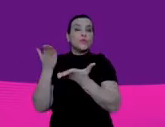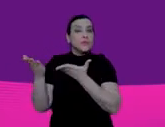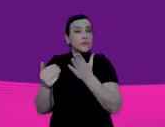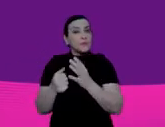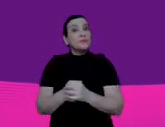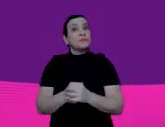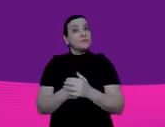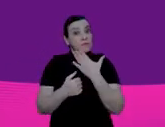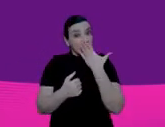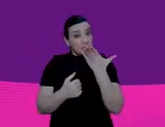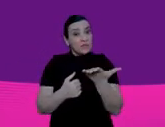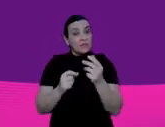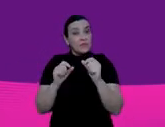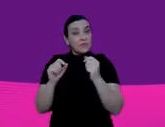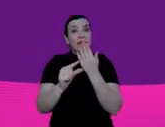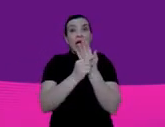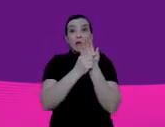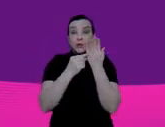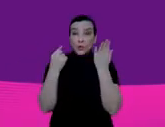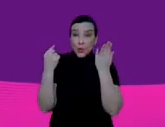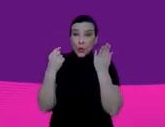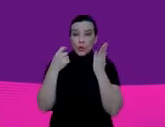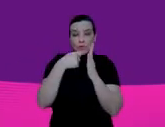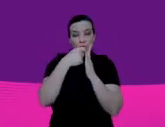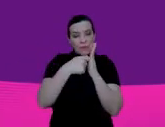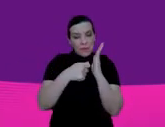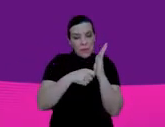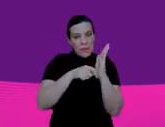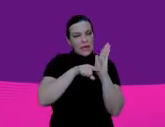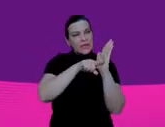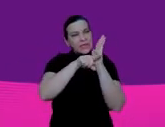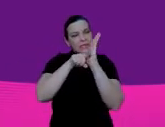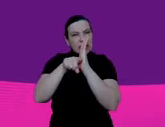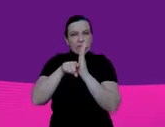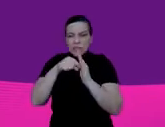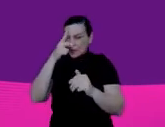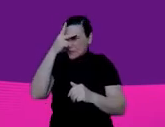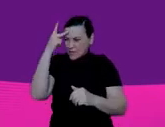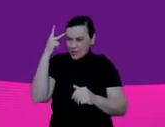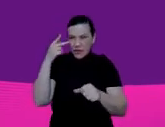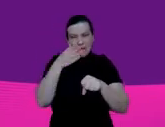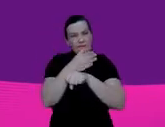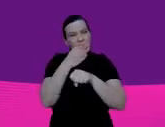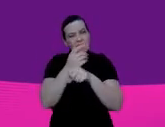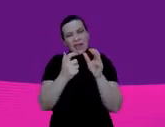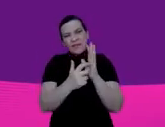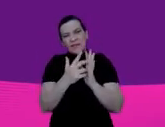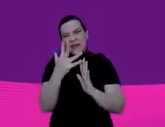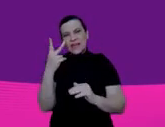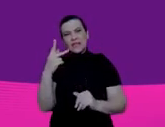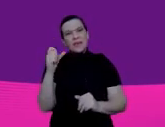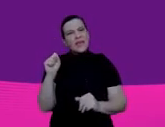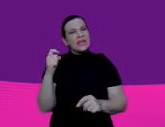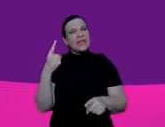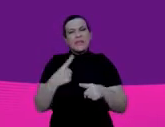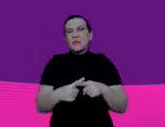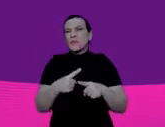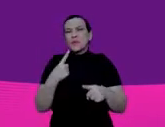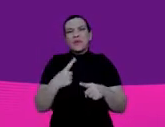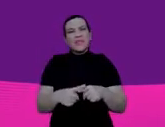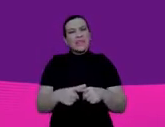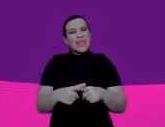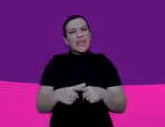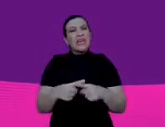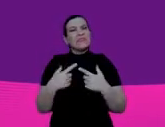autores que estavam investigando ali pacientes que procuravam pronto-socorro e tentavam se responder por que esses pacientes procuram pronto-socorro com